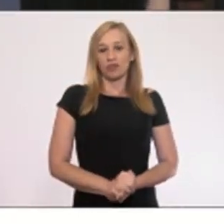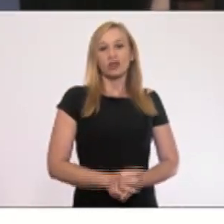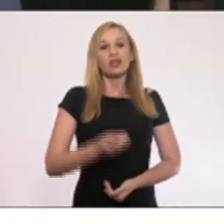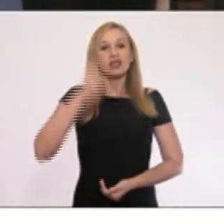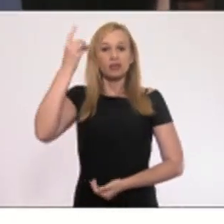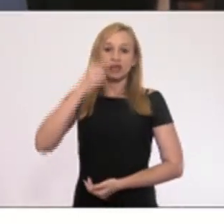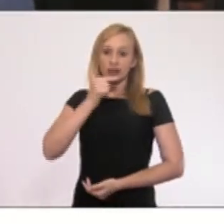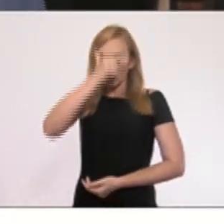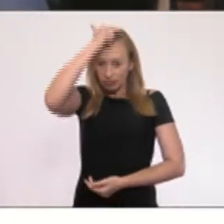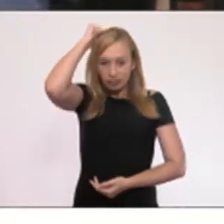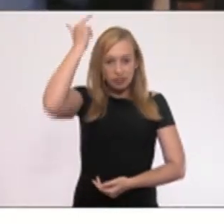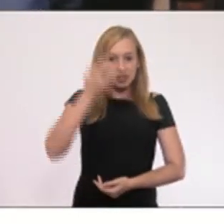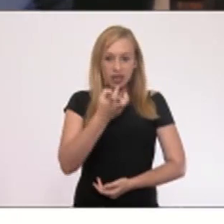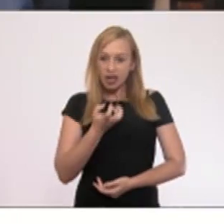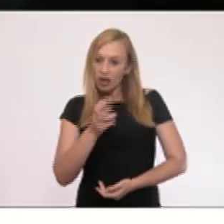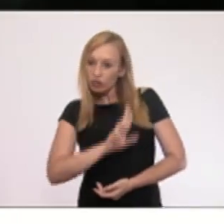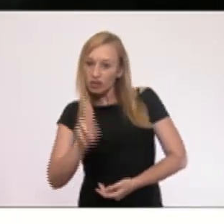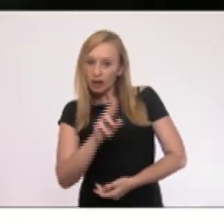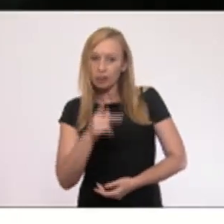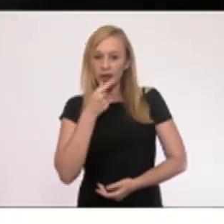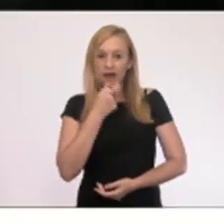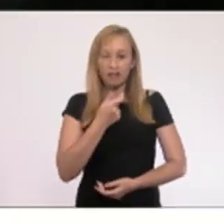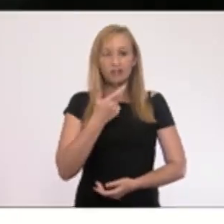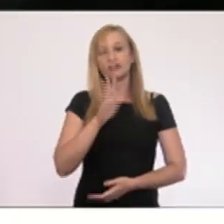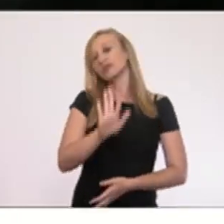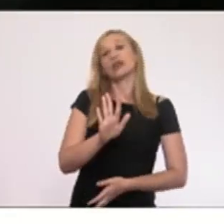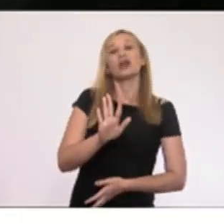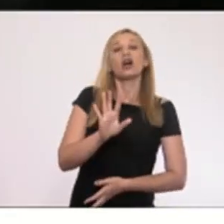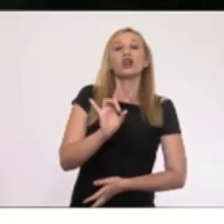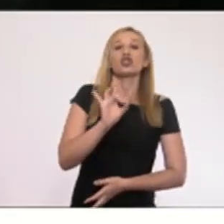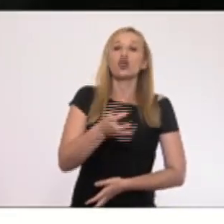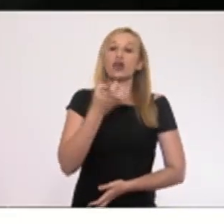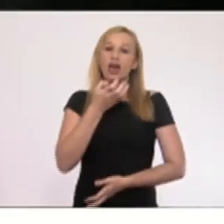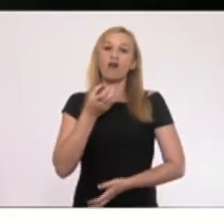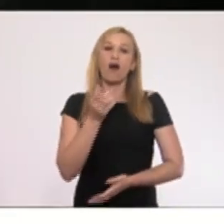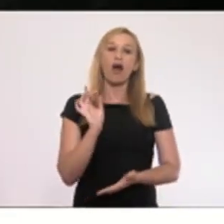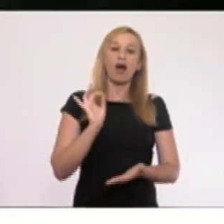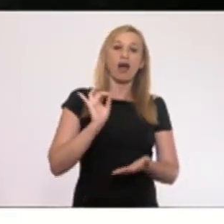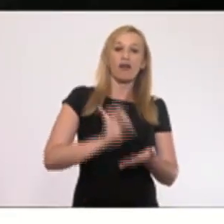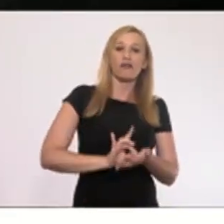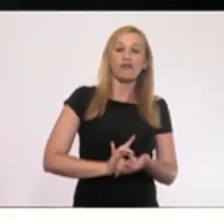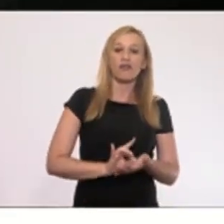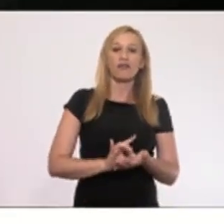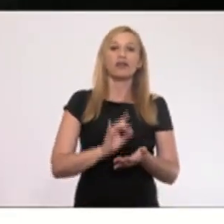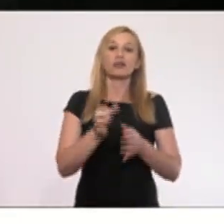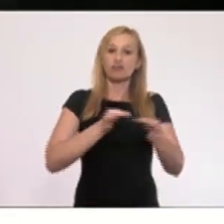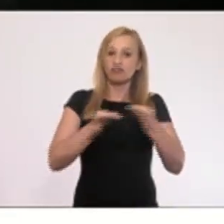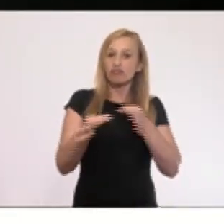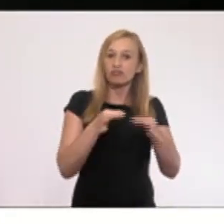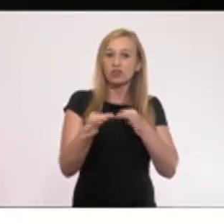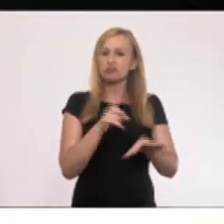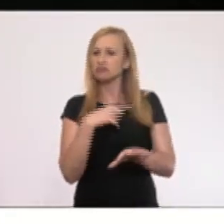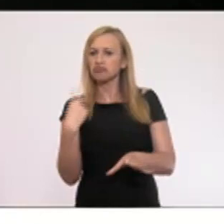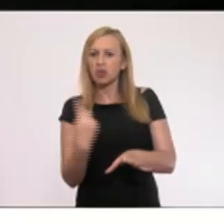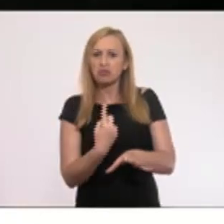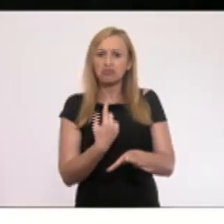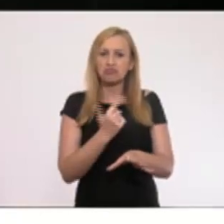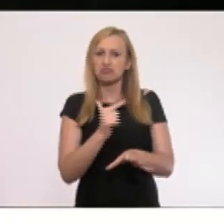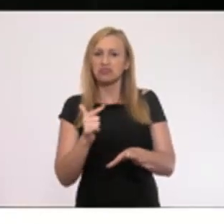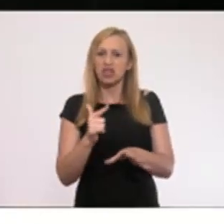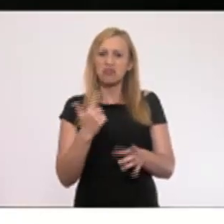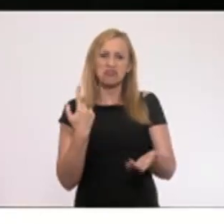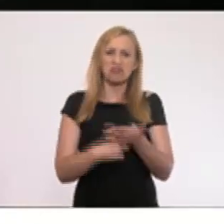Deputado Luiz, quer usar da palavra? Não, senhor presidente, eu estou só querendo afirmar que nesse projeto nós não temos